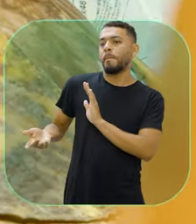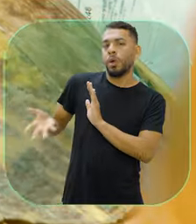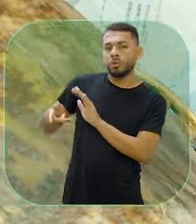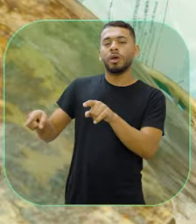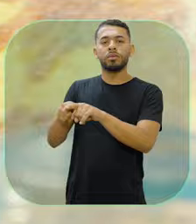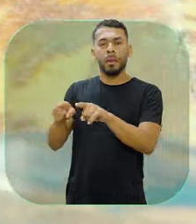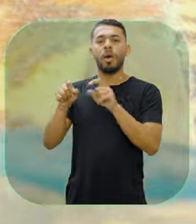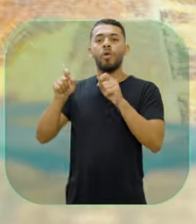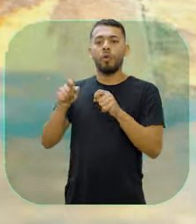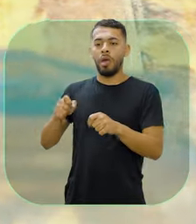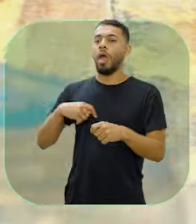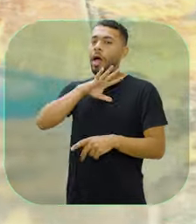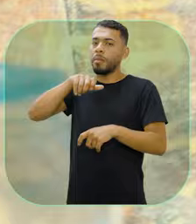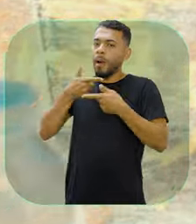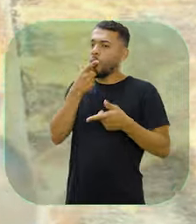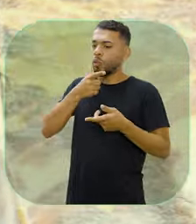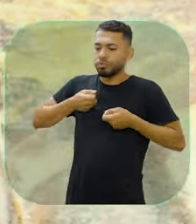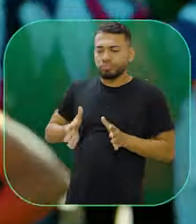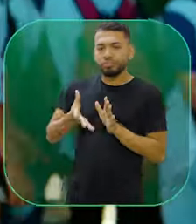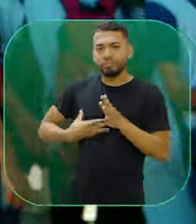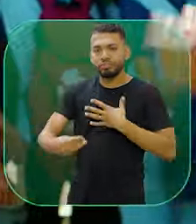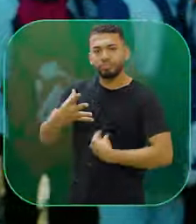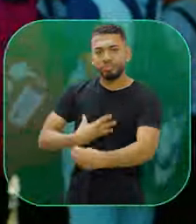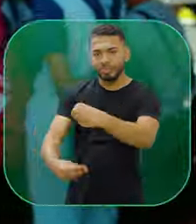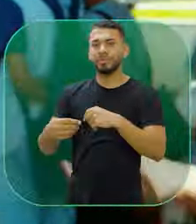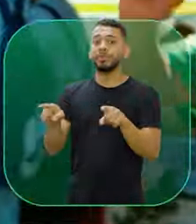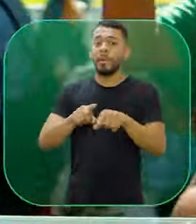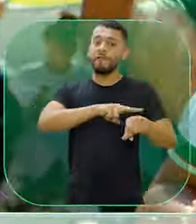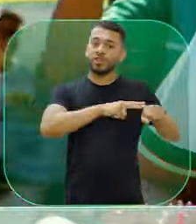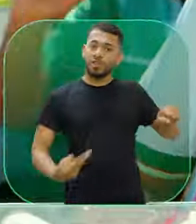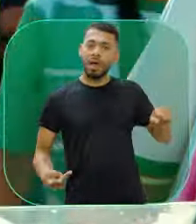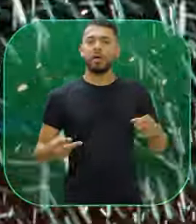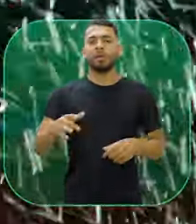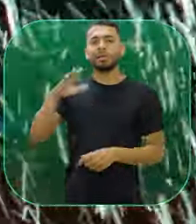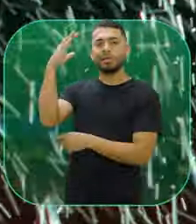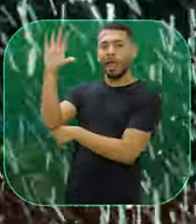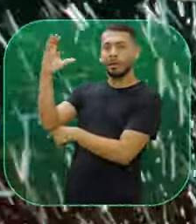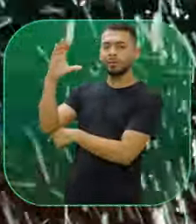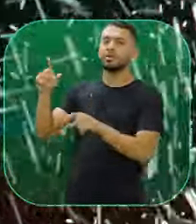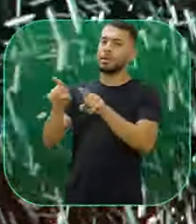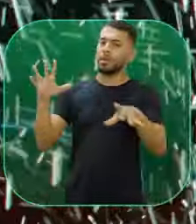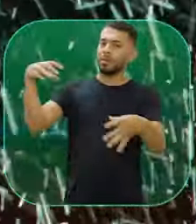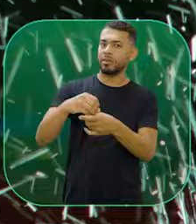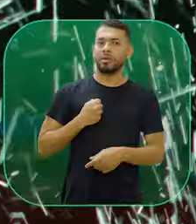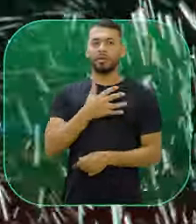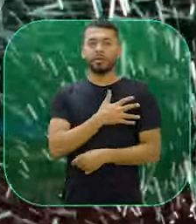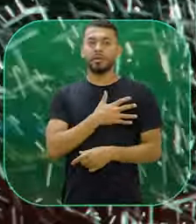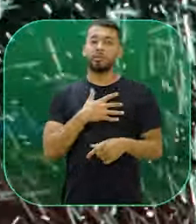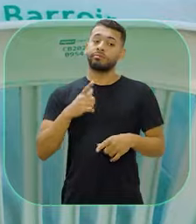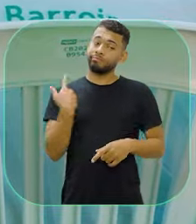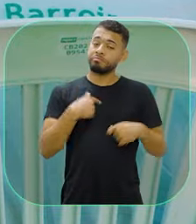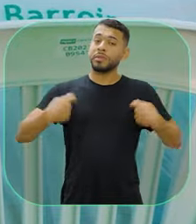produção e reprodução animal, a parte de produção vegetal, a parte de ciência que fazemos na nossa